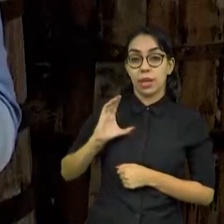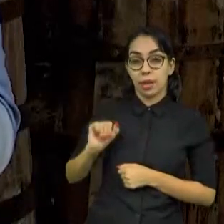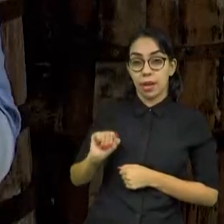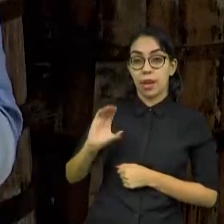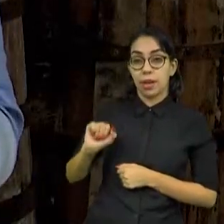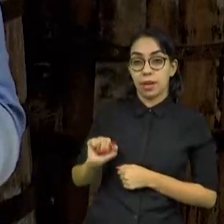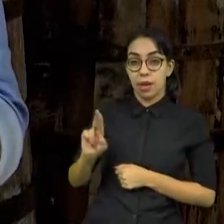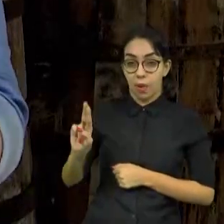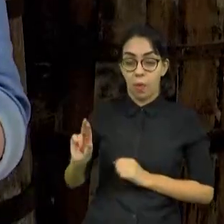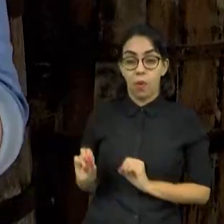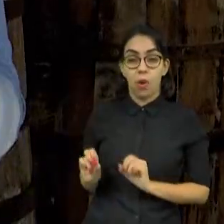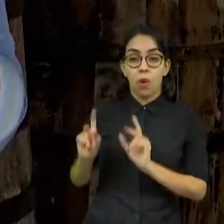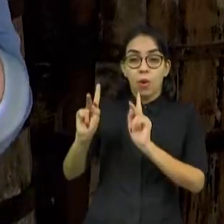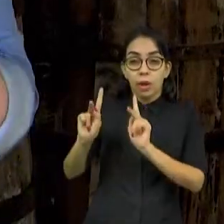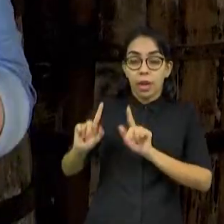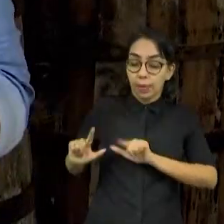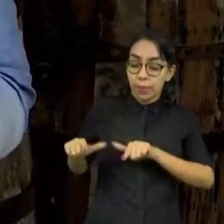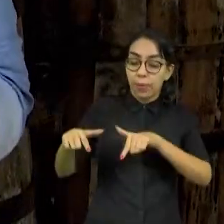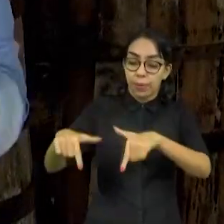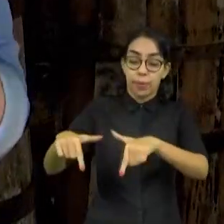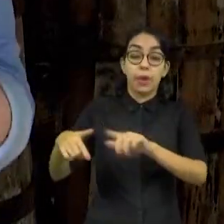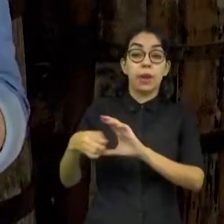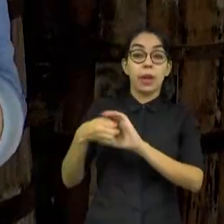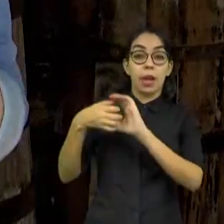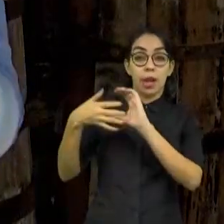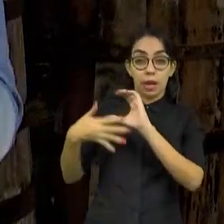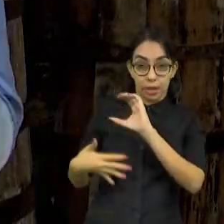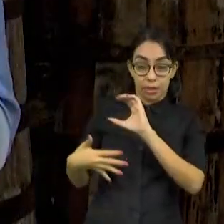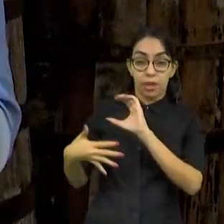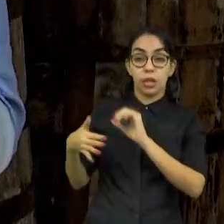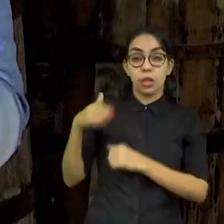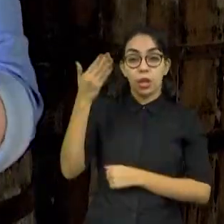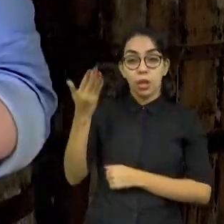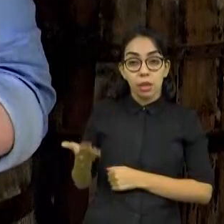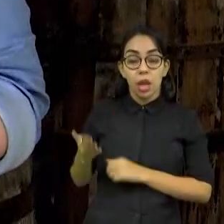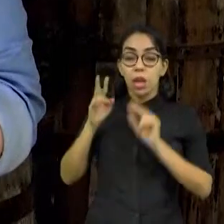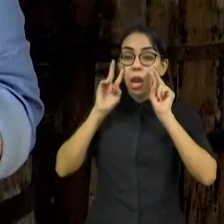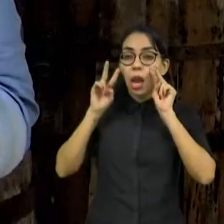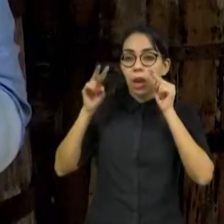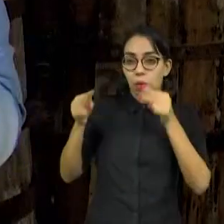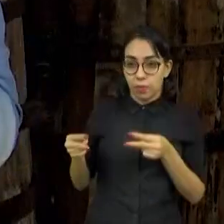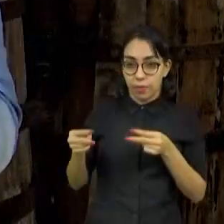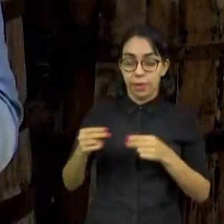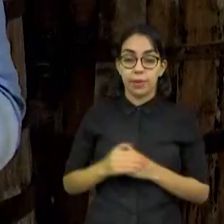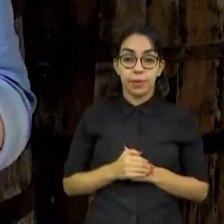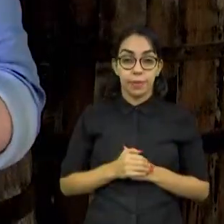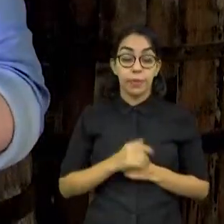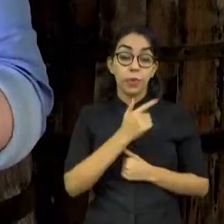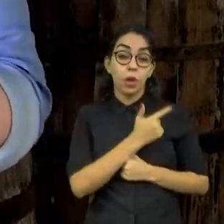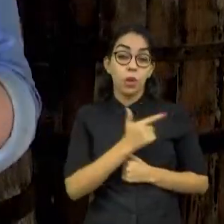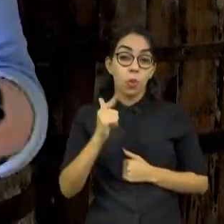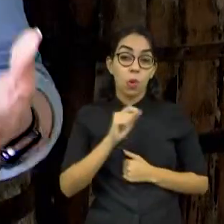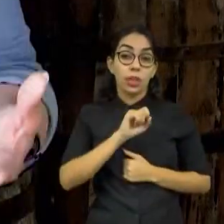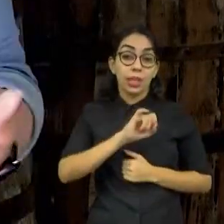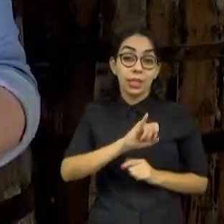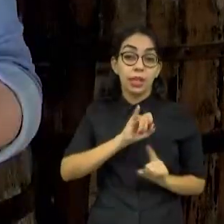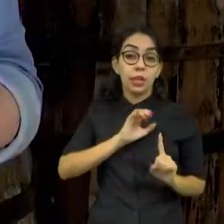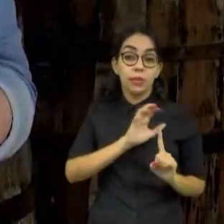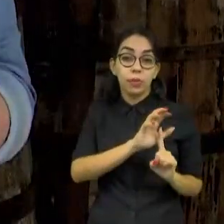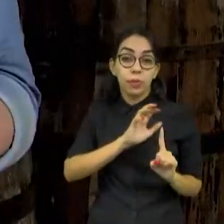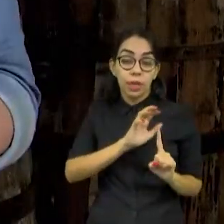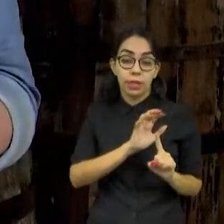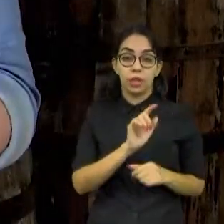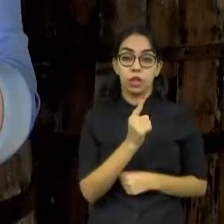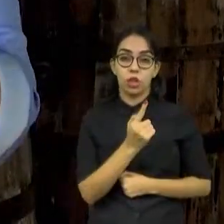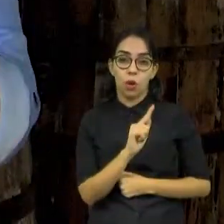origem é concedida quando as características de um produto ou serviço resultam da influência de um meio geográfico de